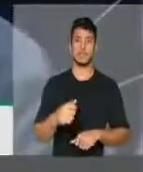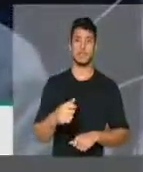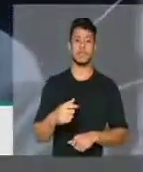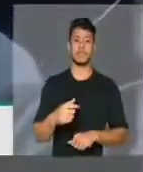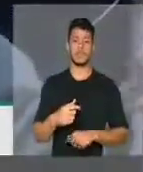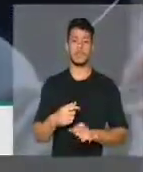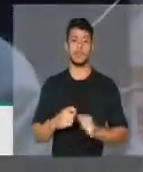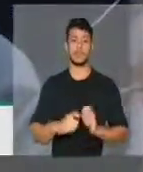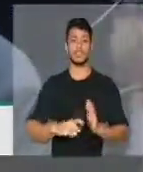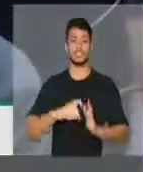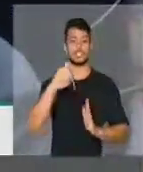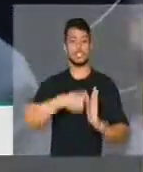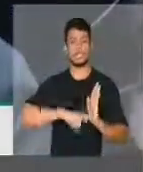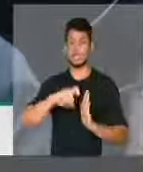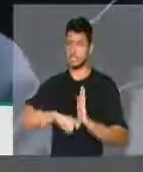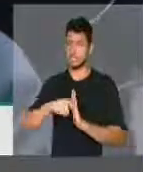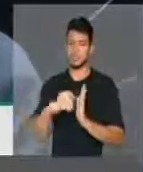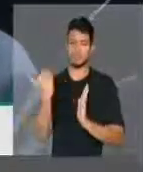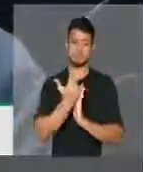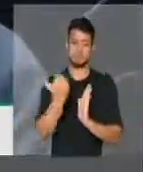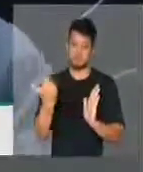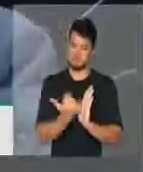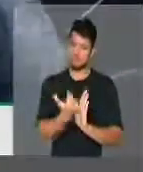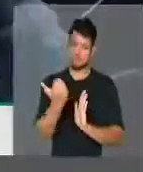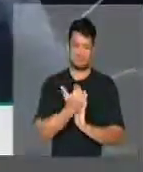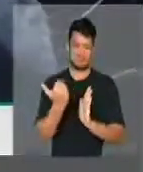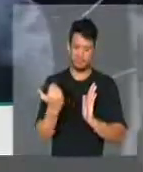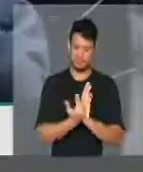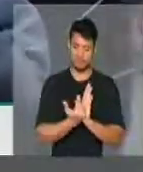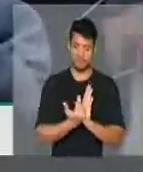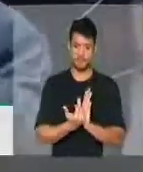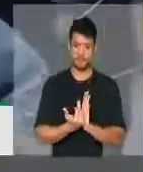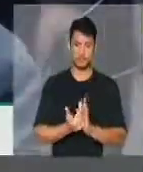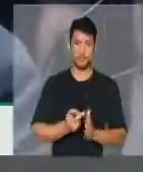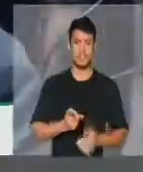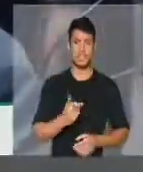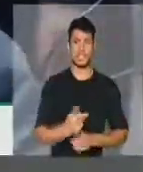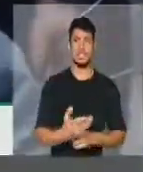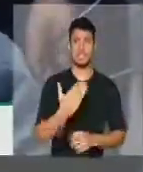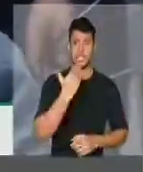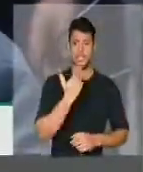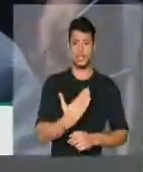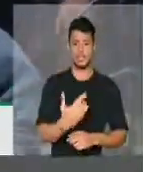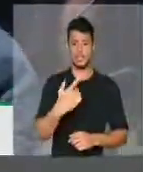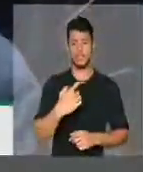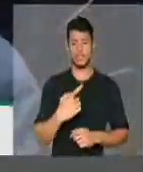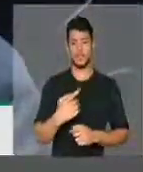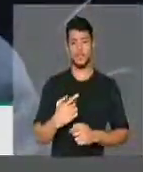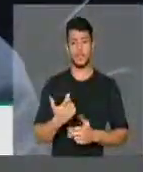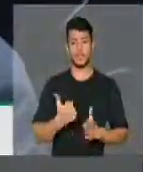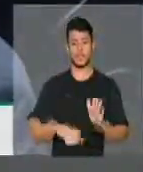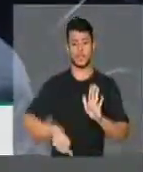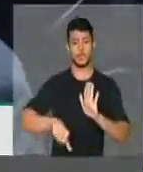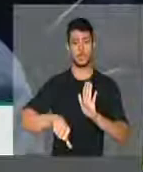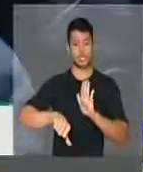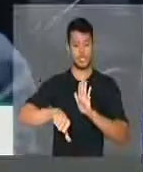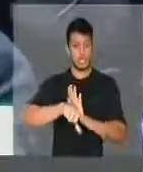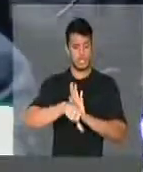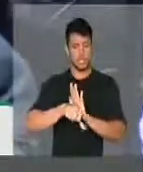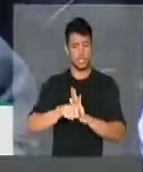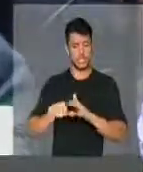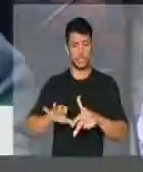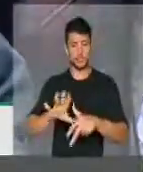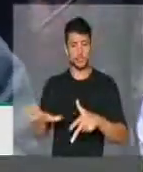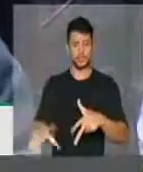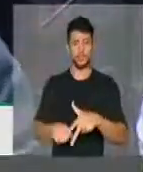sempre regressiva, do favorecimento não só nos crimes de corrupção, mas na sonegação